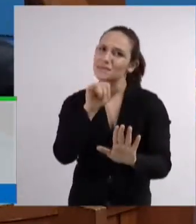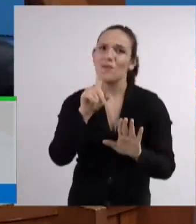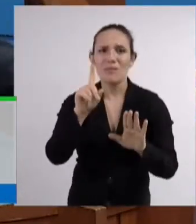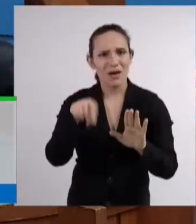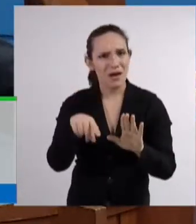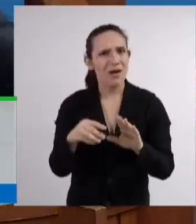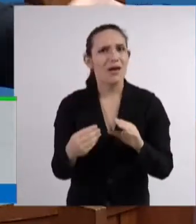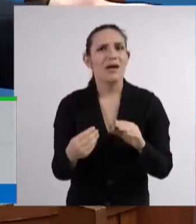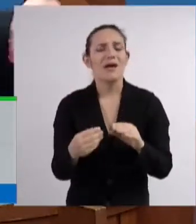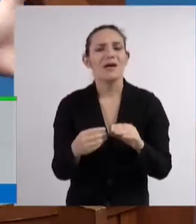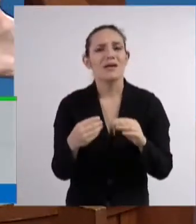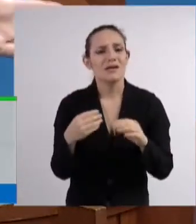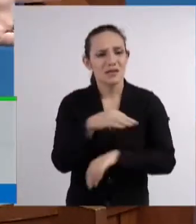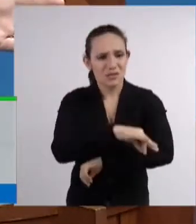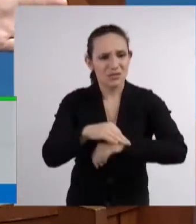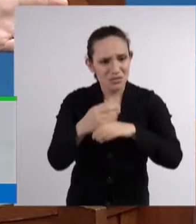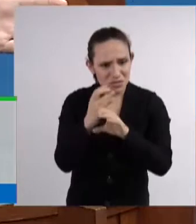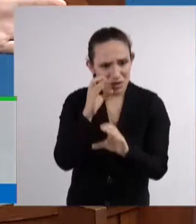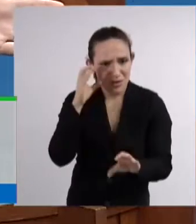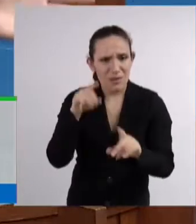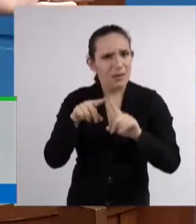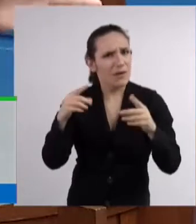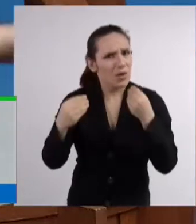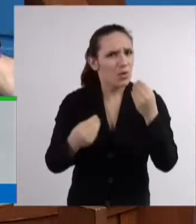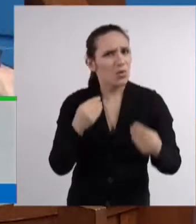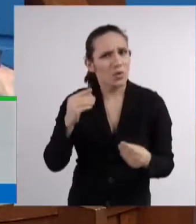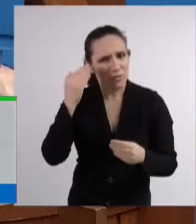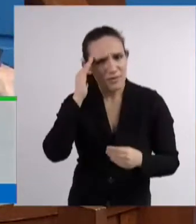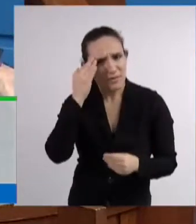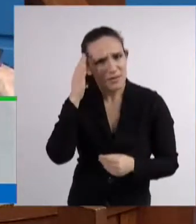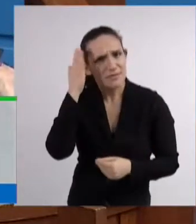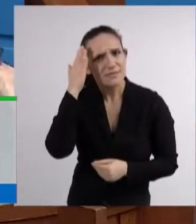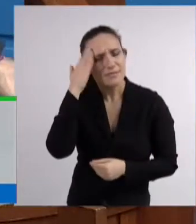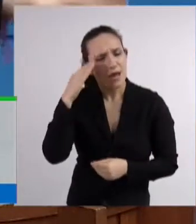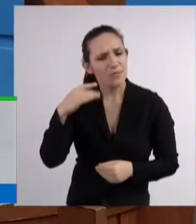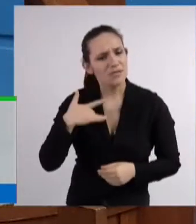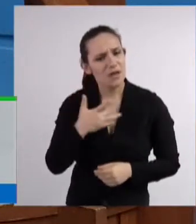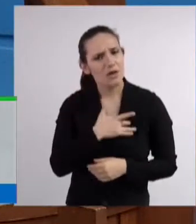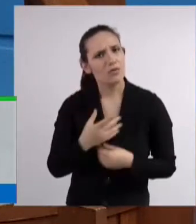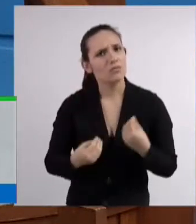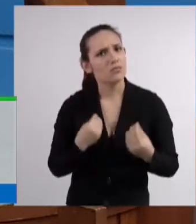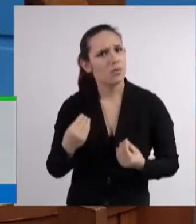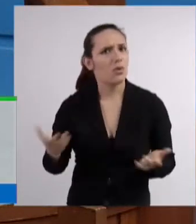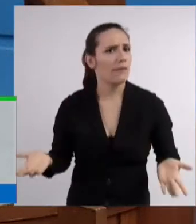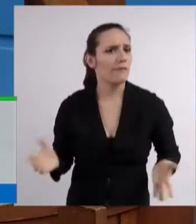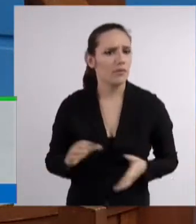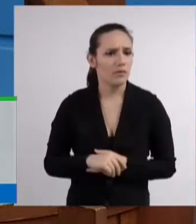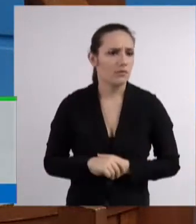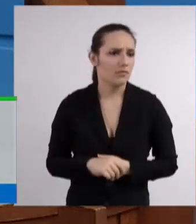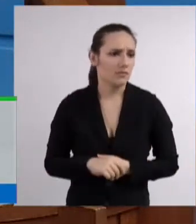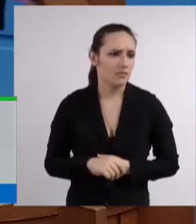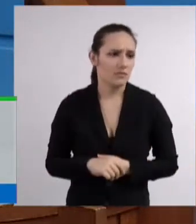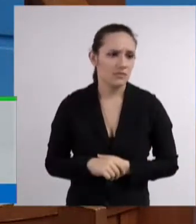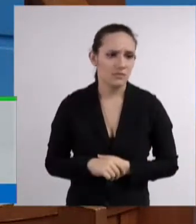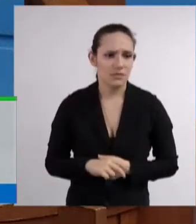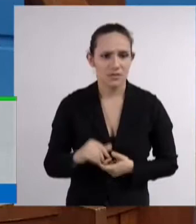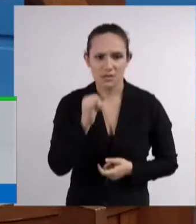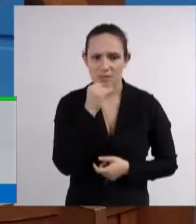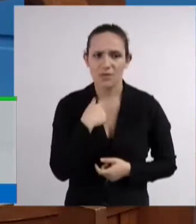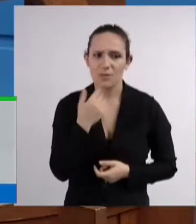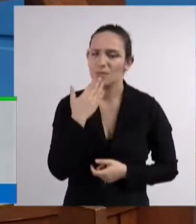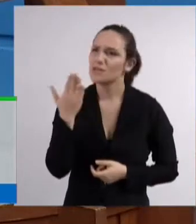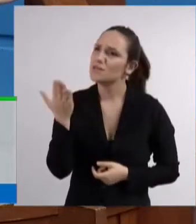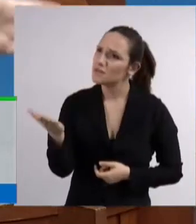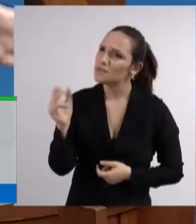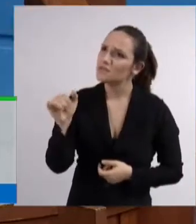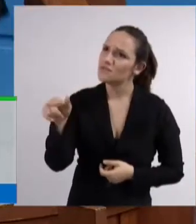aqui. Mas o engenheiro não entende de saúde. E eu peço, se o senhor virar governador, não põe o engenheiro